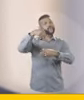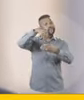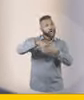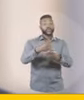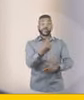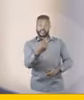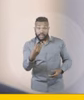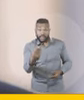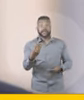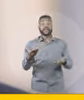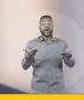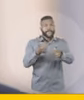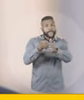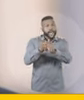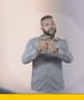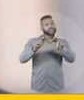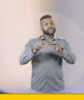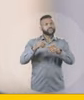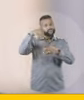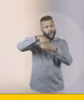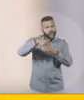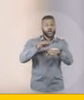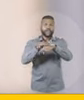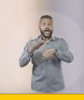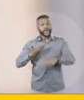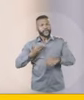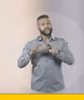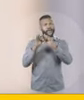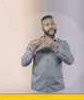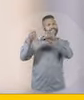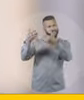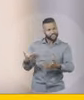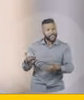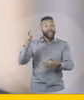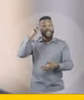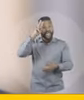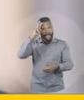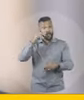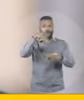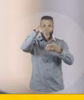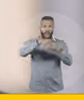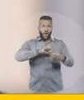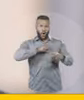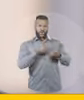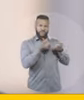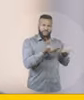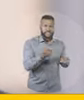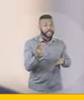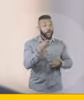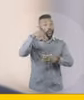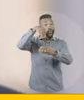seu voto no 13. Nessa reta final, converse com os amigos e com a família. Lembre-se, urna não é lugar de depositar